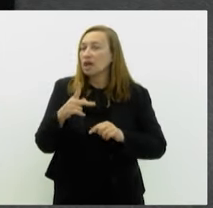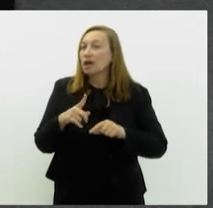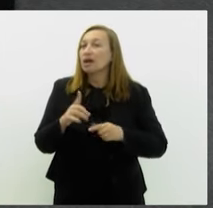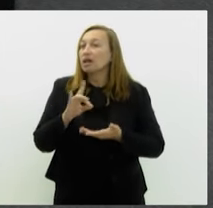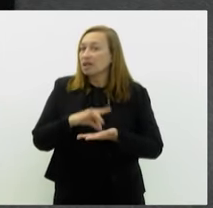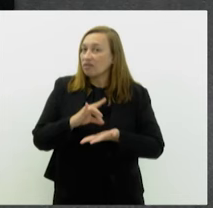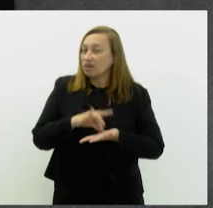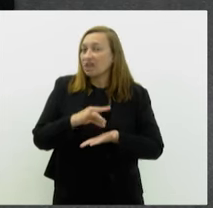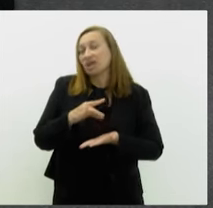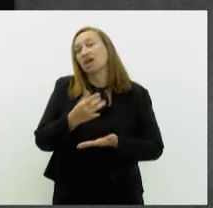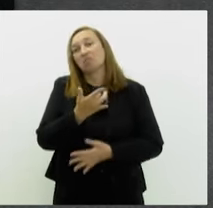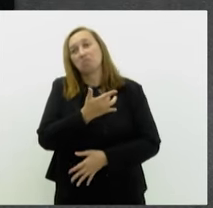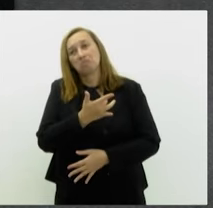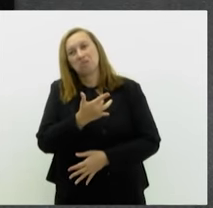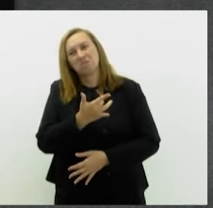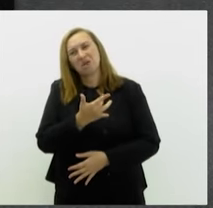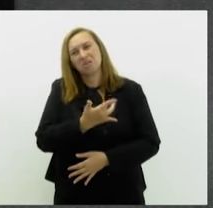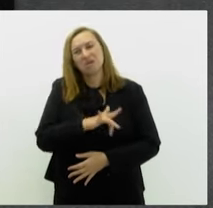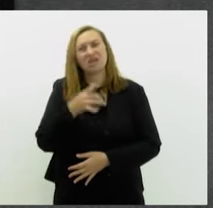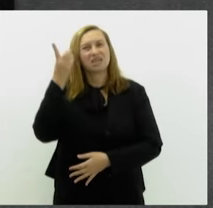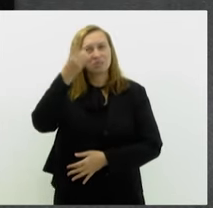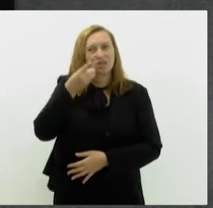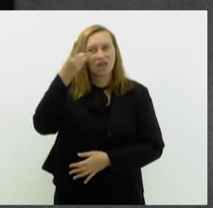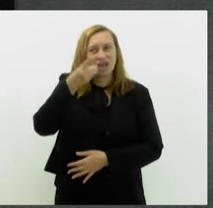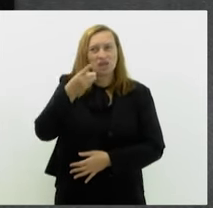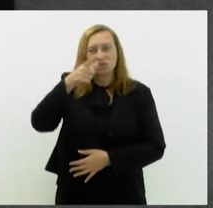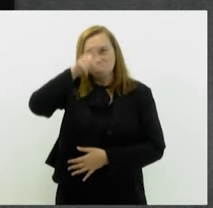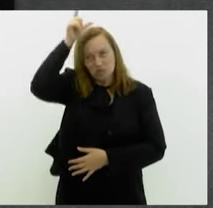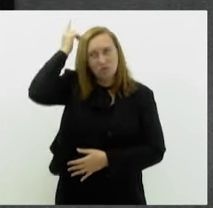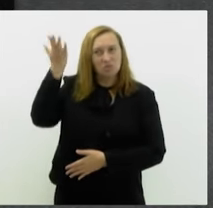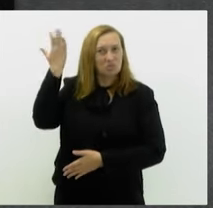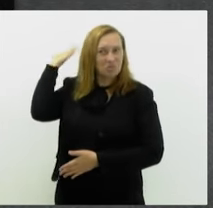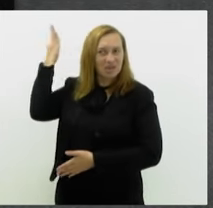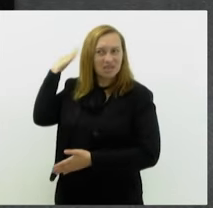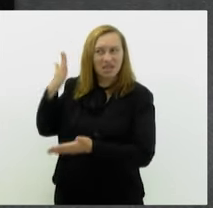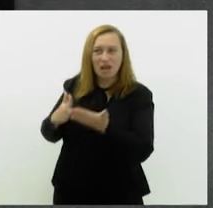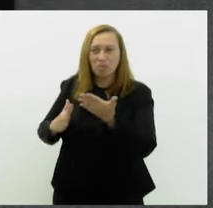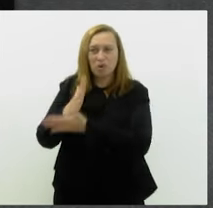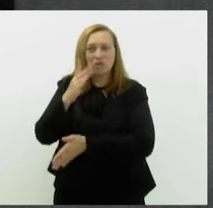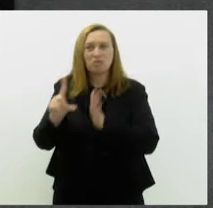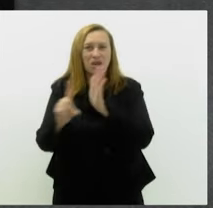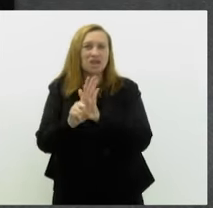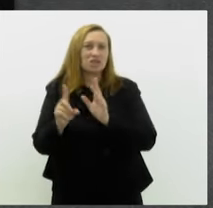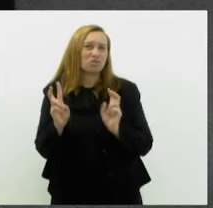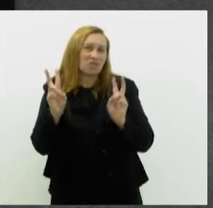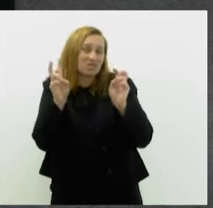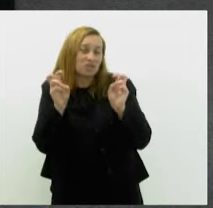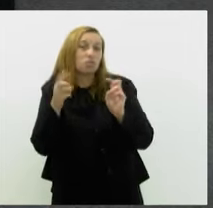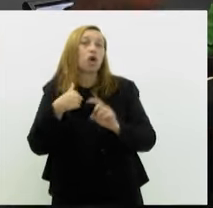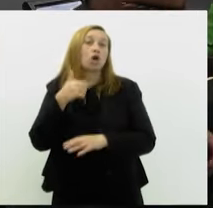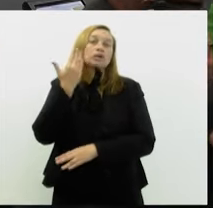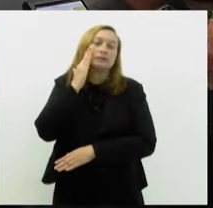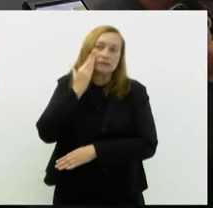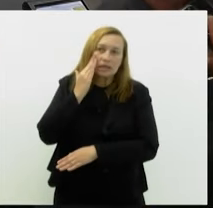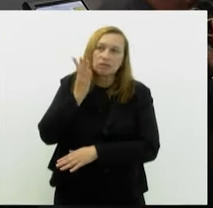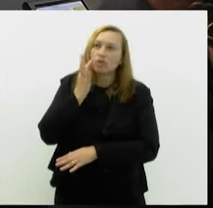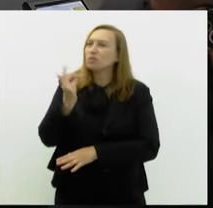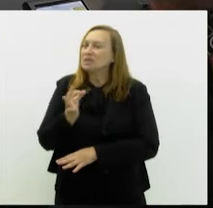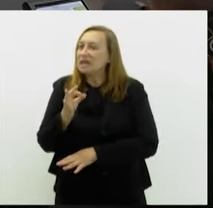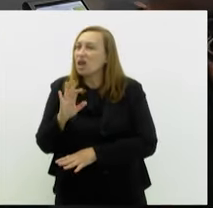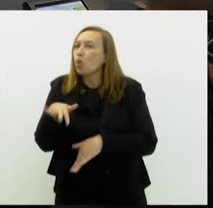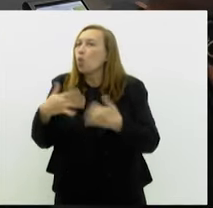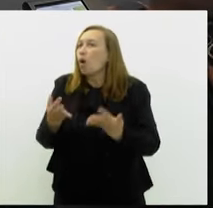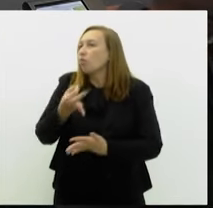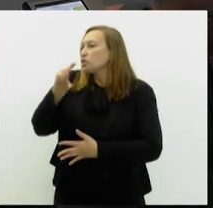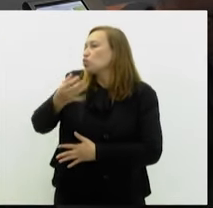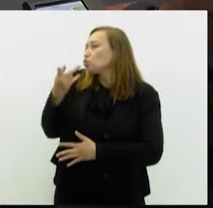é uma pena, deputado Luiz Paulo, porque no passado nós aprovamos leis sobre isso. Eu entendo, não sei qual é a sua posição,